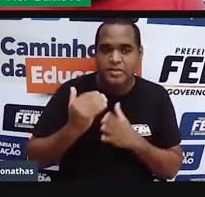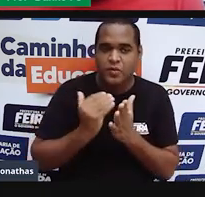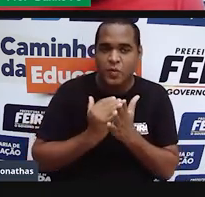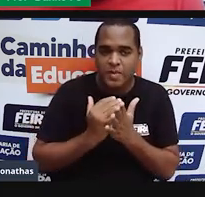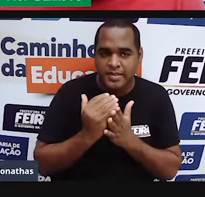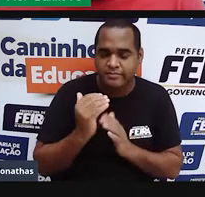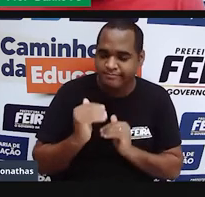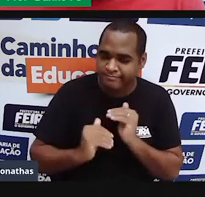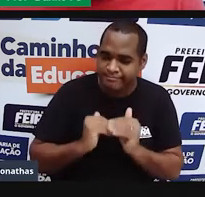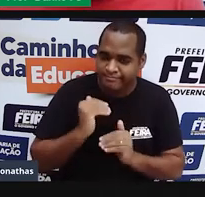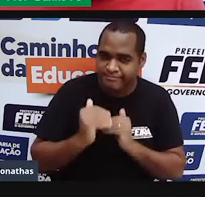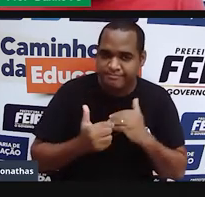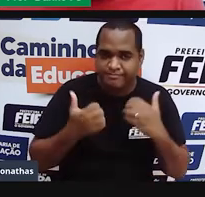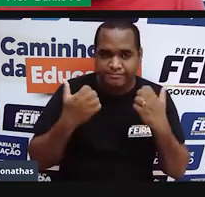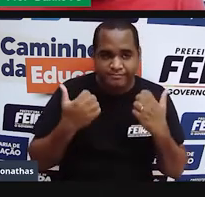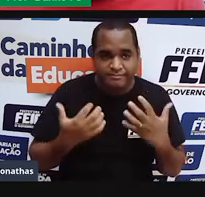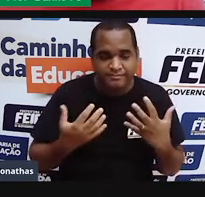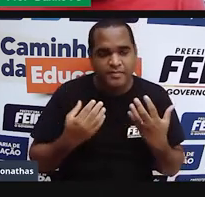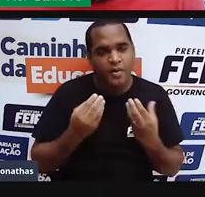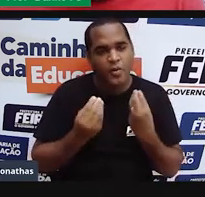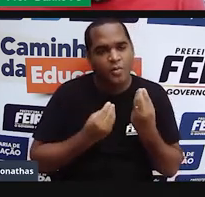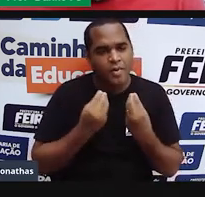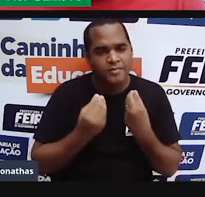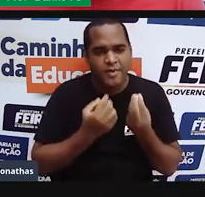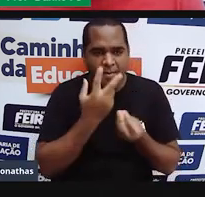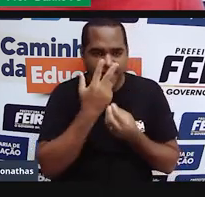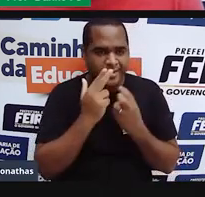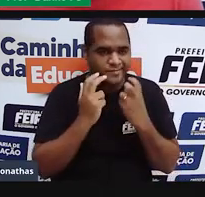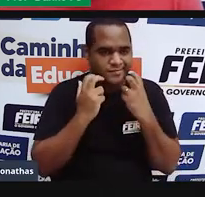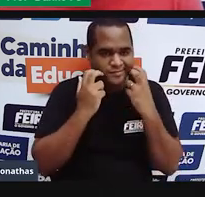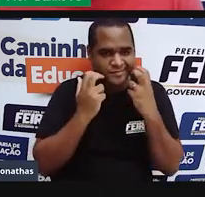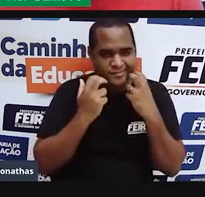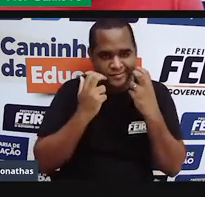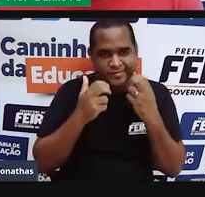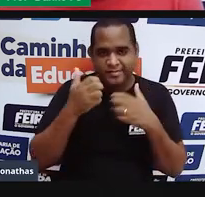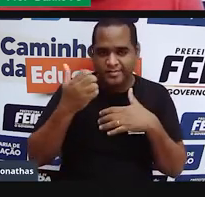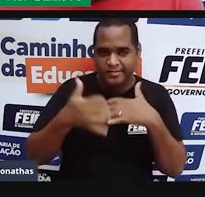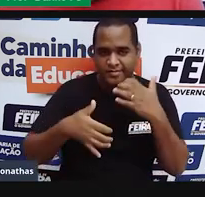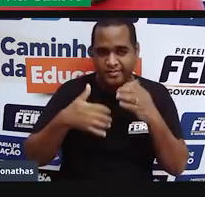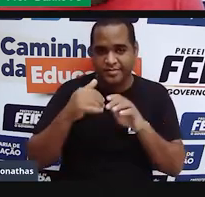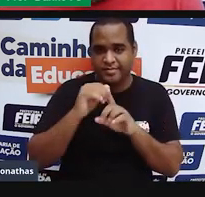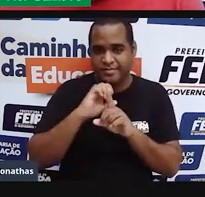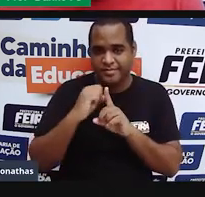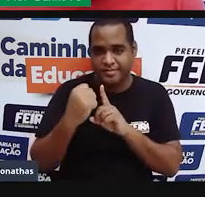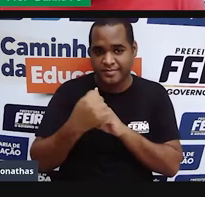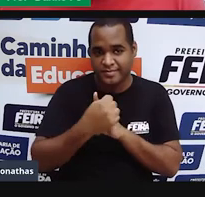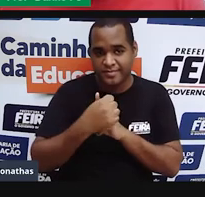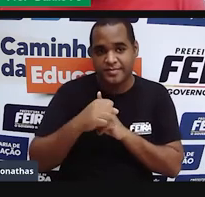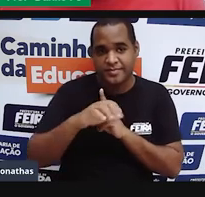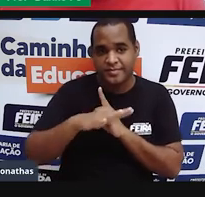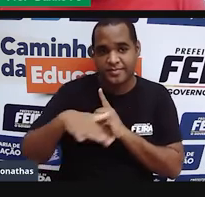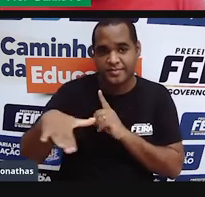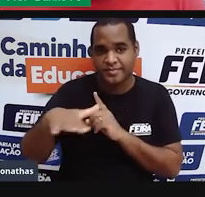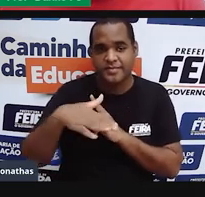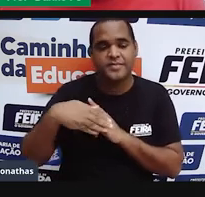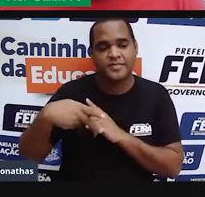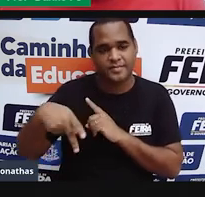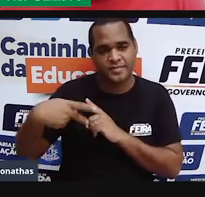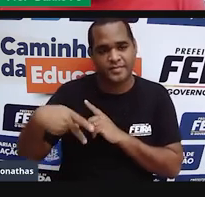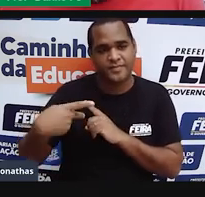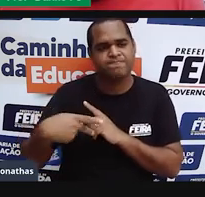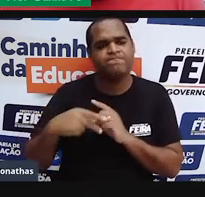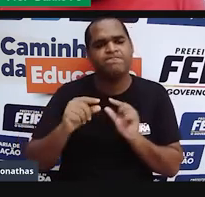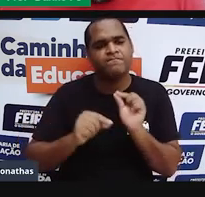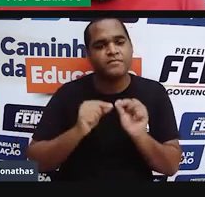começando um processo de uma tímida modernização da sociedade paraguaia e,